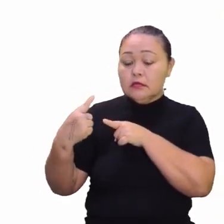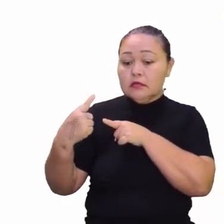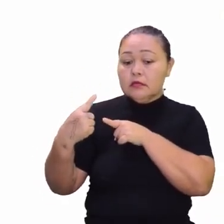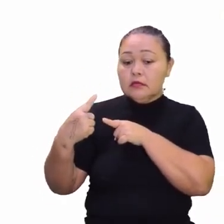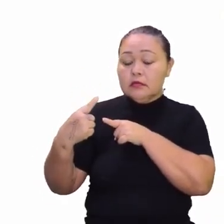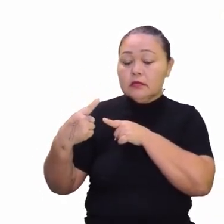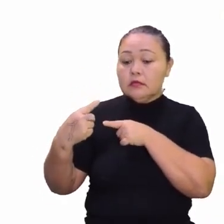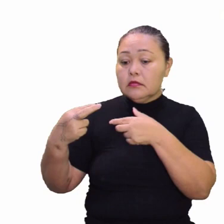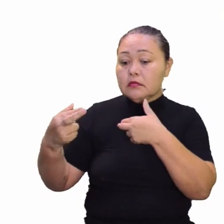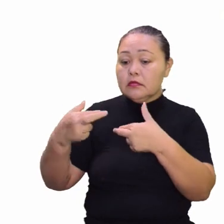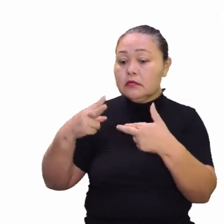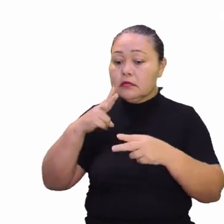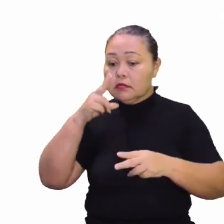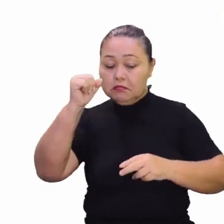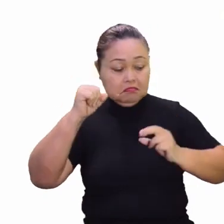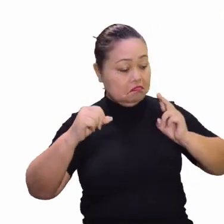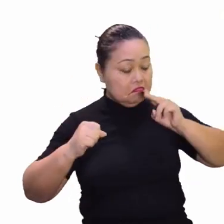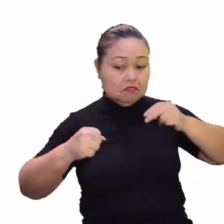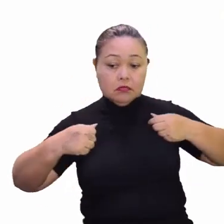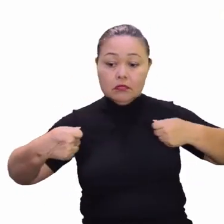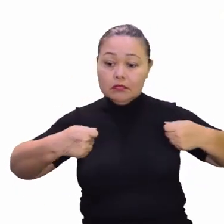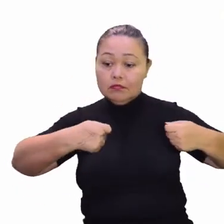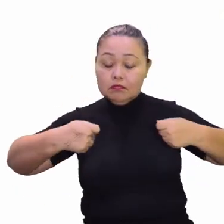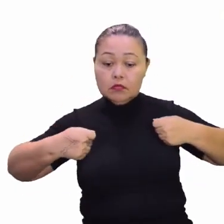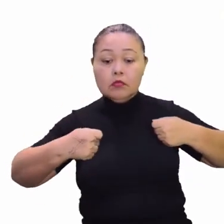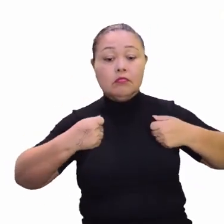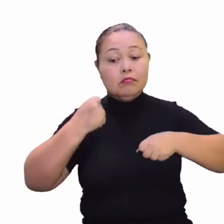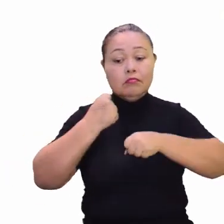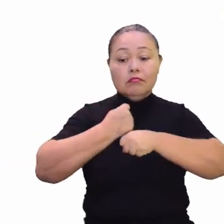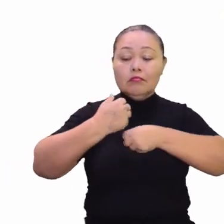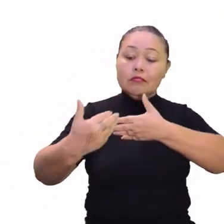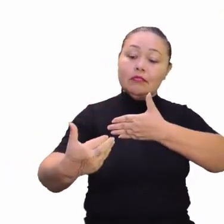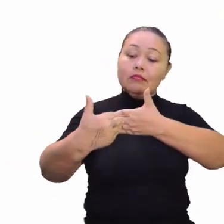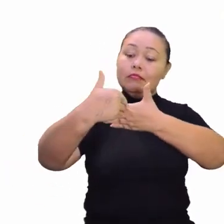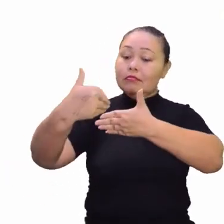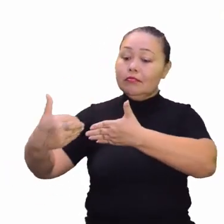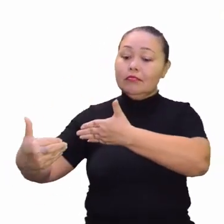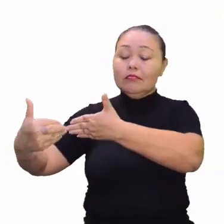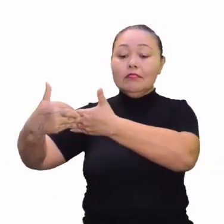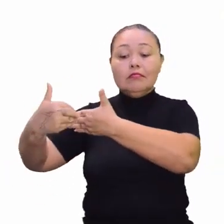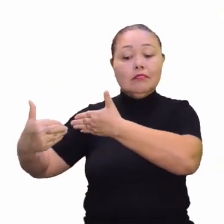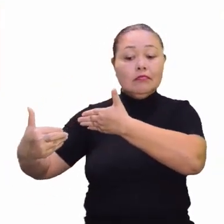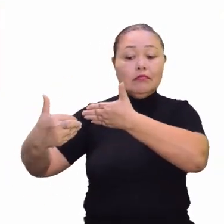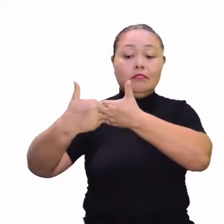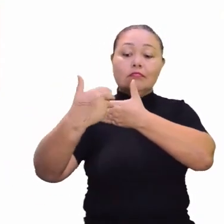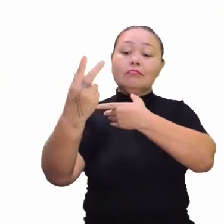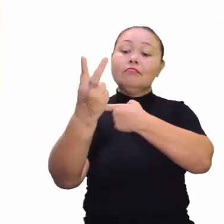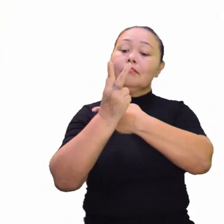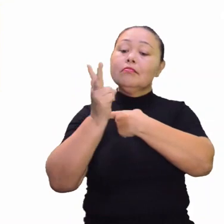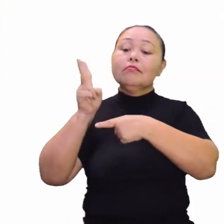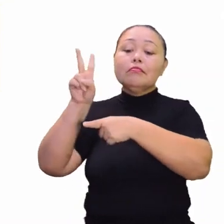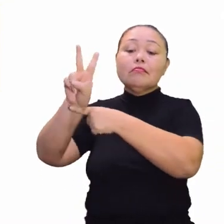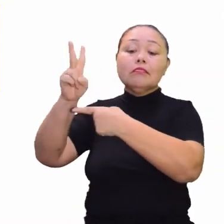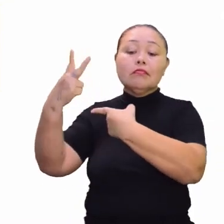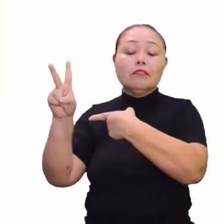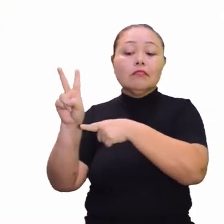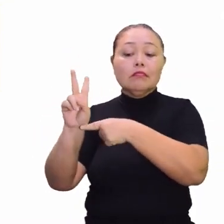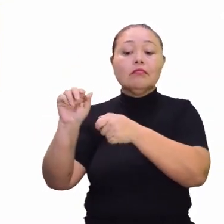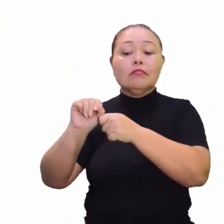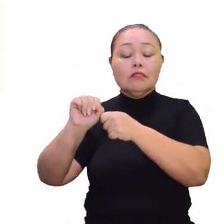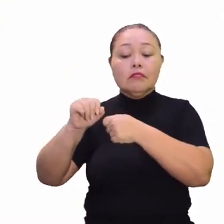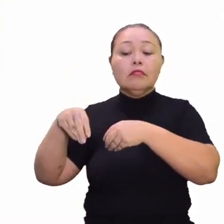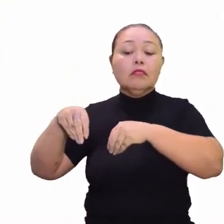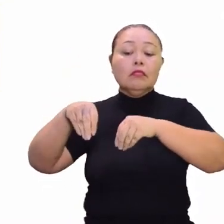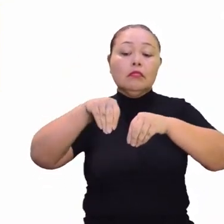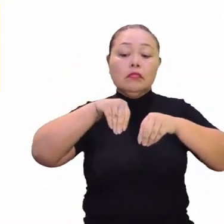questão de relação de poder. Porque os fortes eram feitos para proteger os territórios, né? Então, aqui em Rondônia também foi da